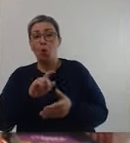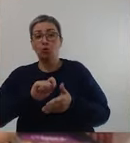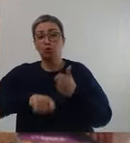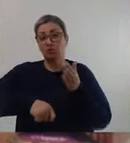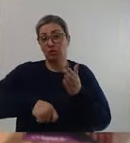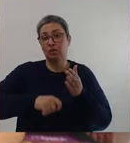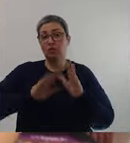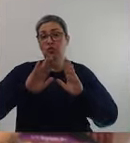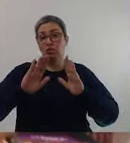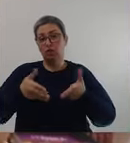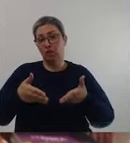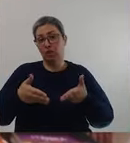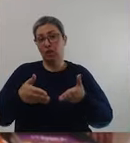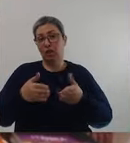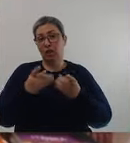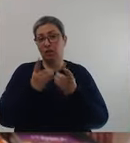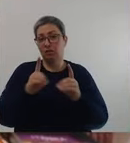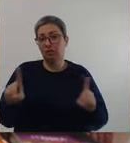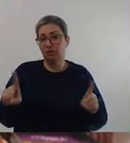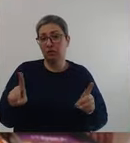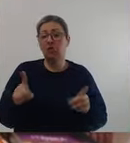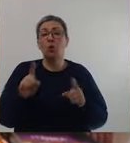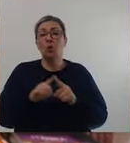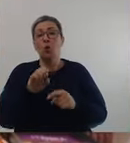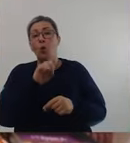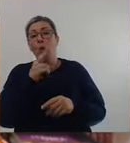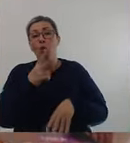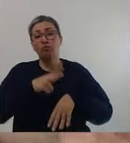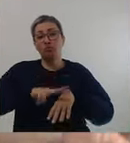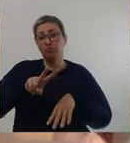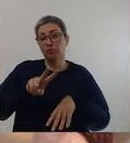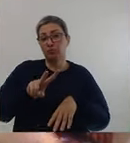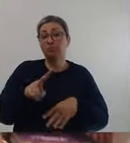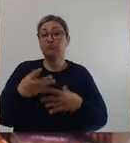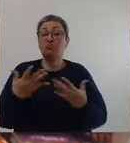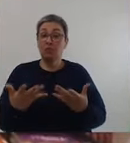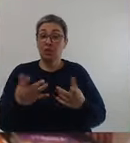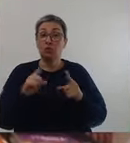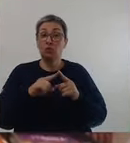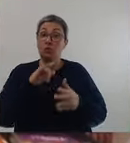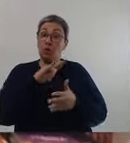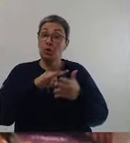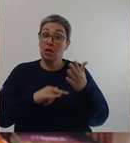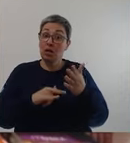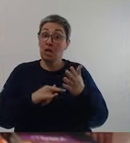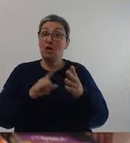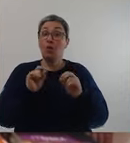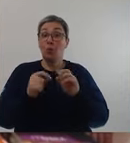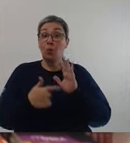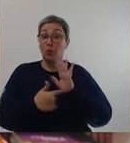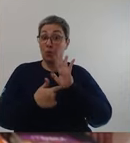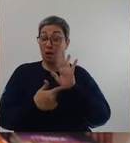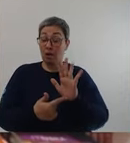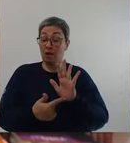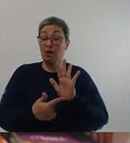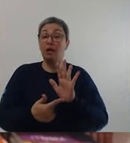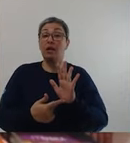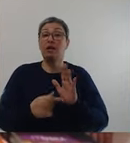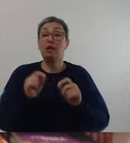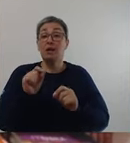separada judicialmente, divorciada, ou até viúva, né? O documento a